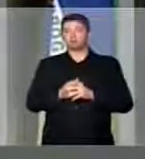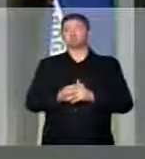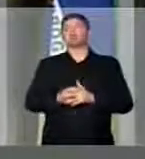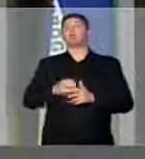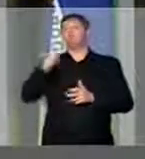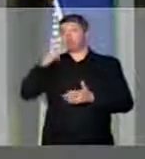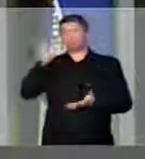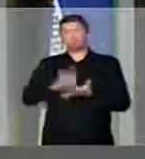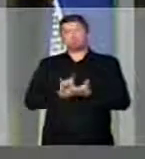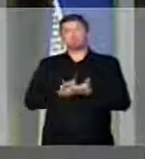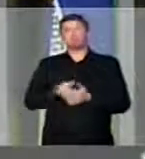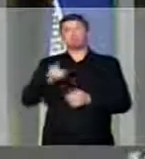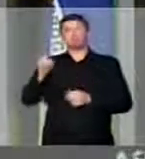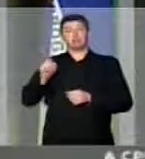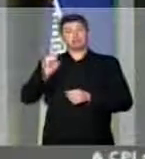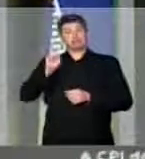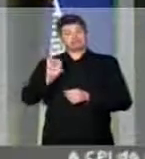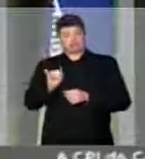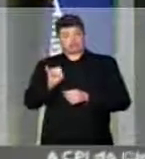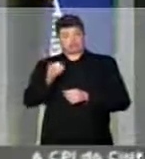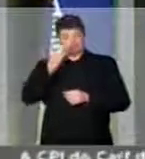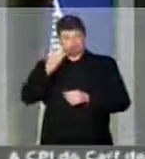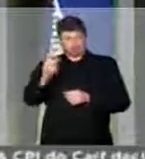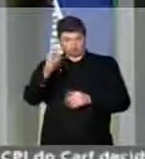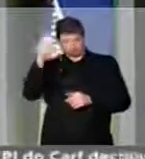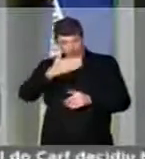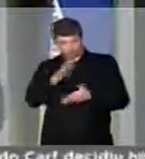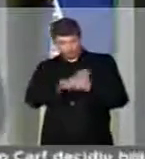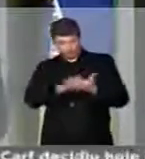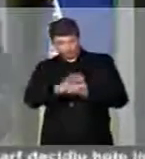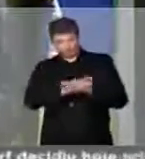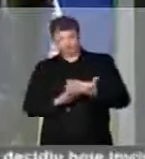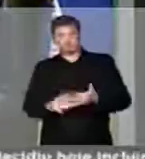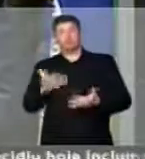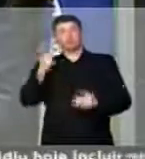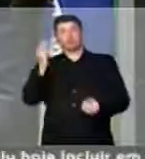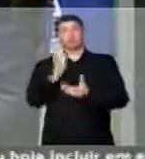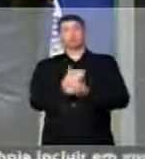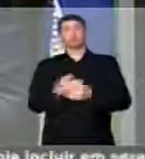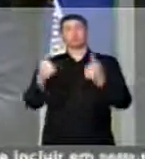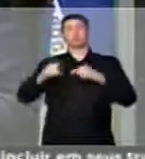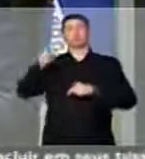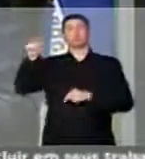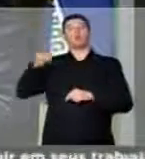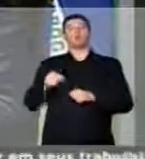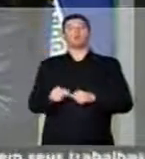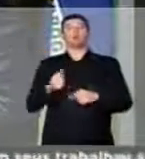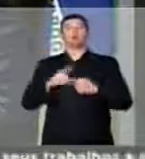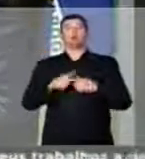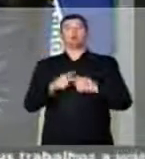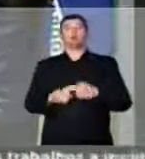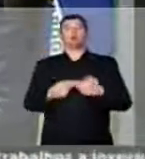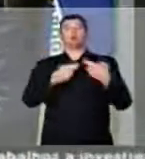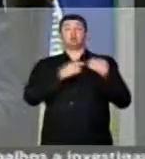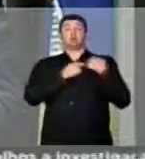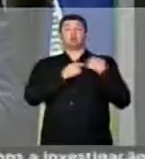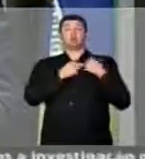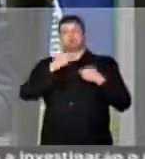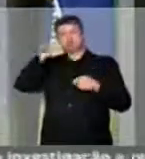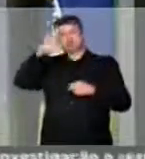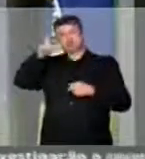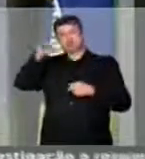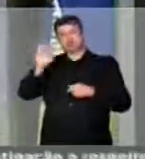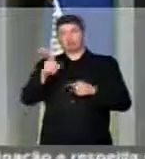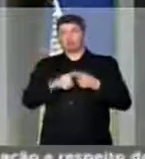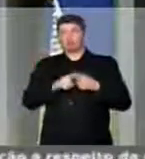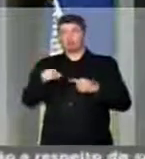Afirme e, no caso, não apresentando provas, vamos representar contra ele por crime de responsabilidade,